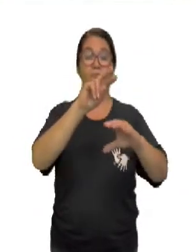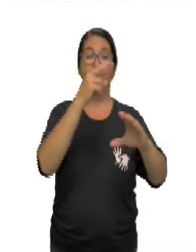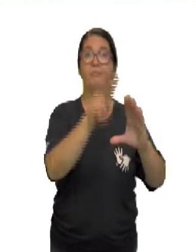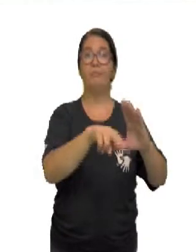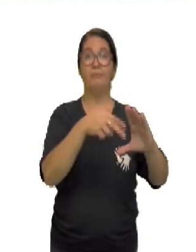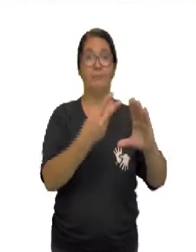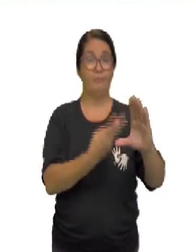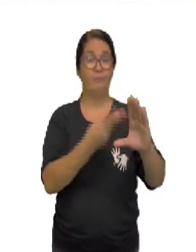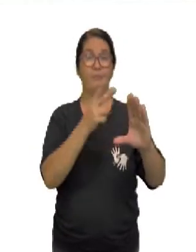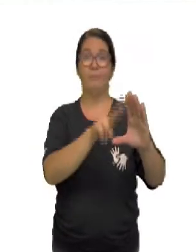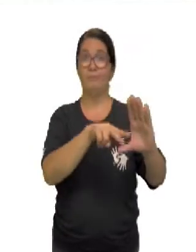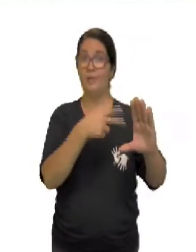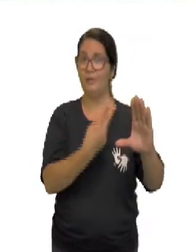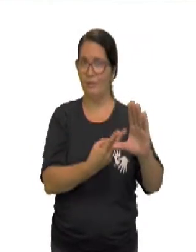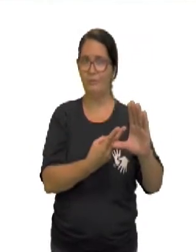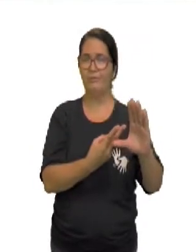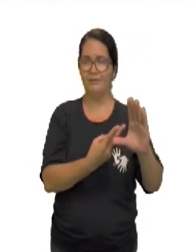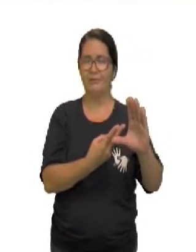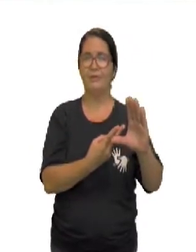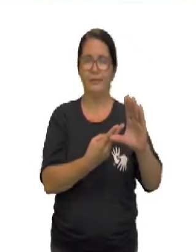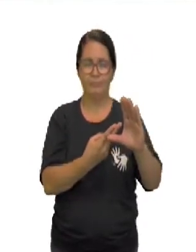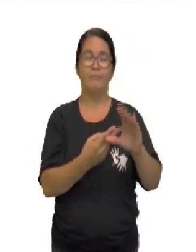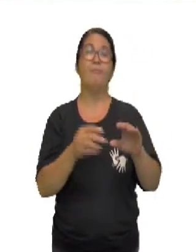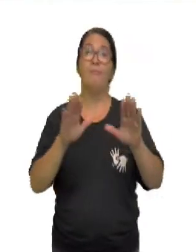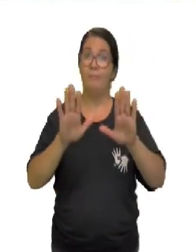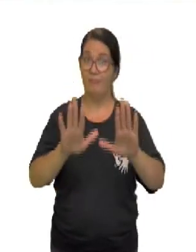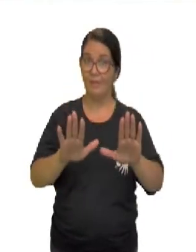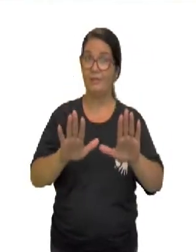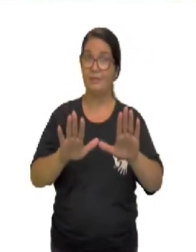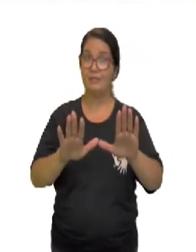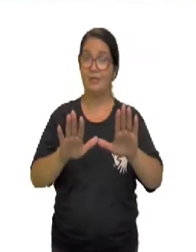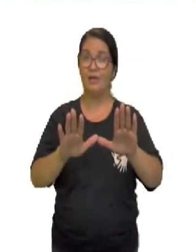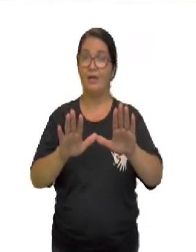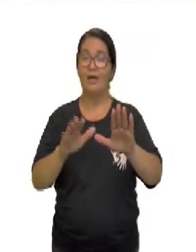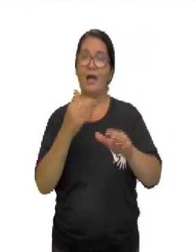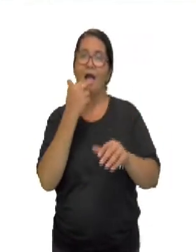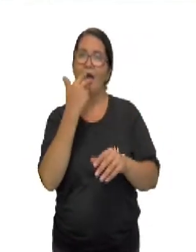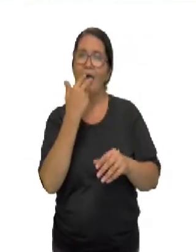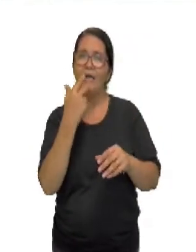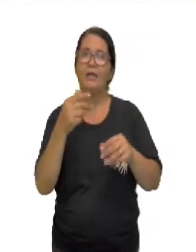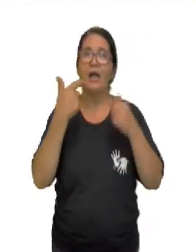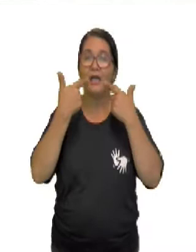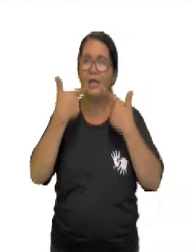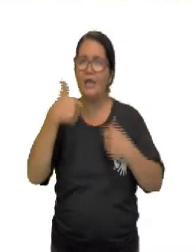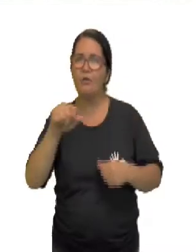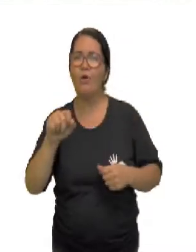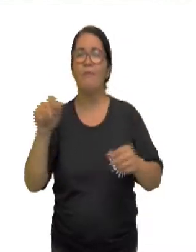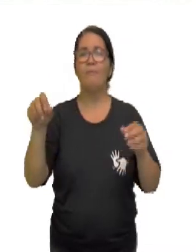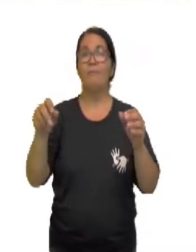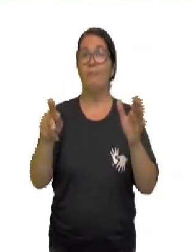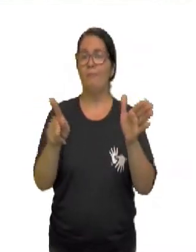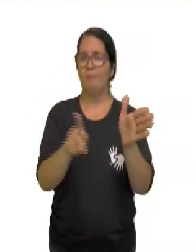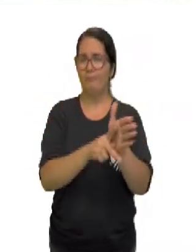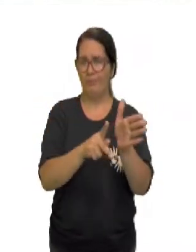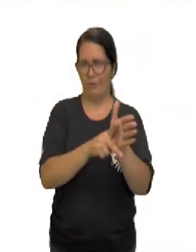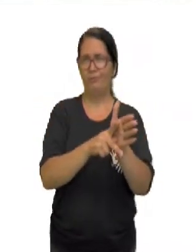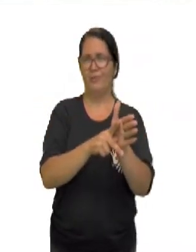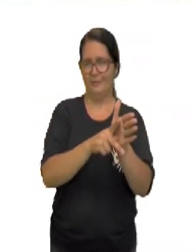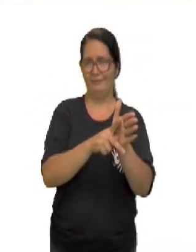que tem como língua oficial o inglês e também o francês.